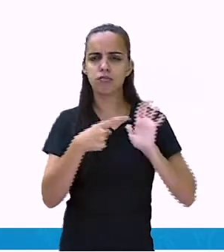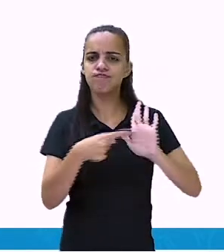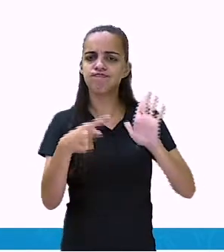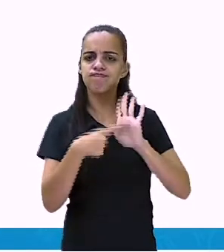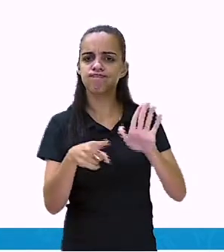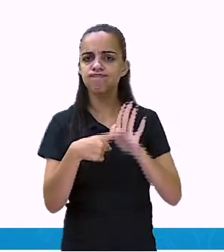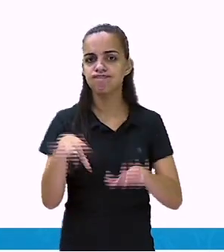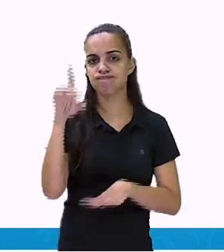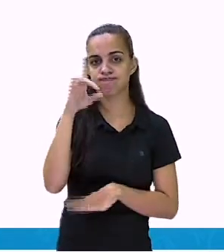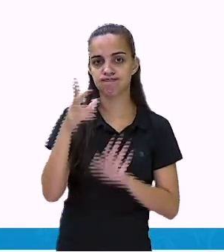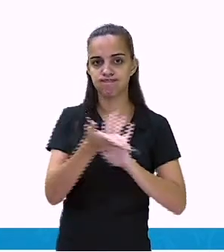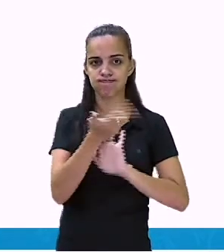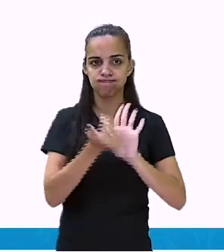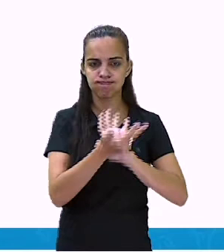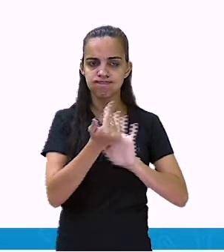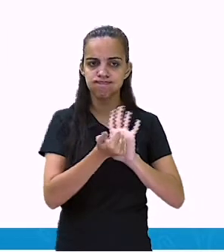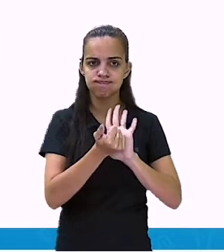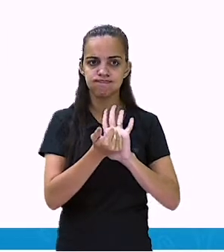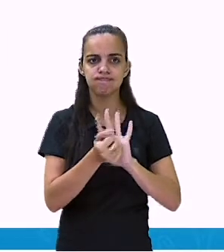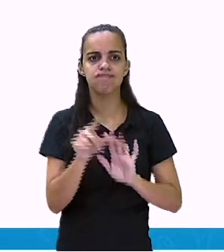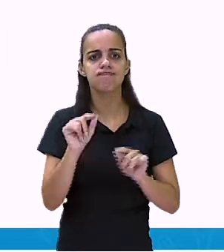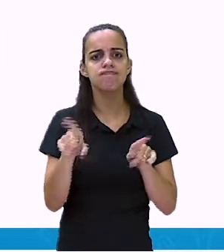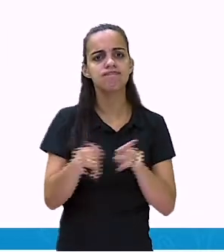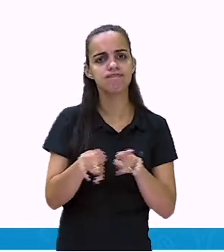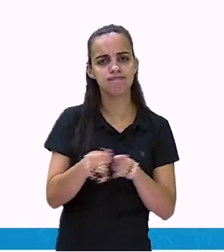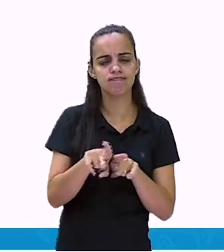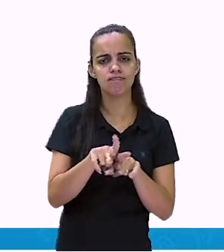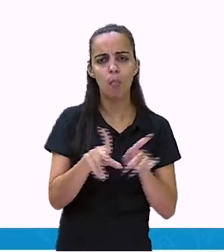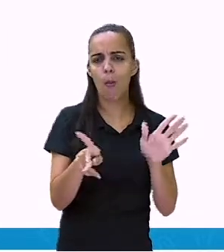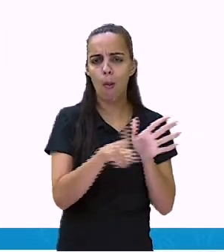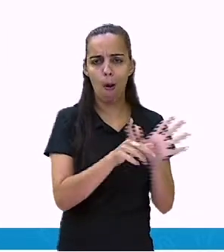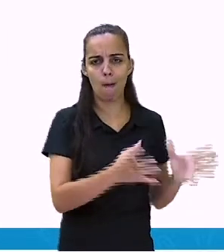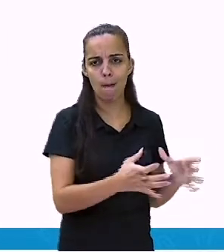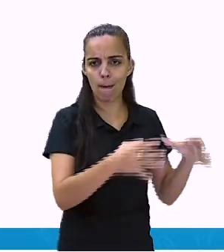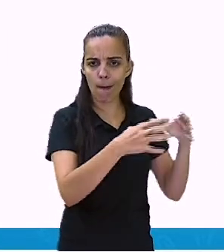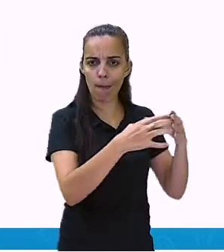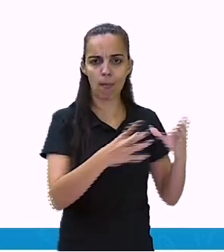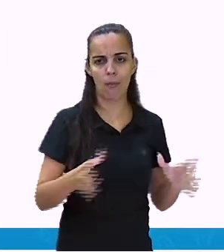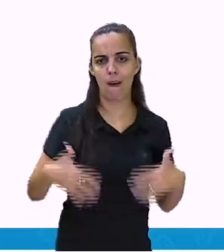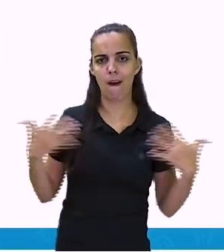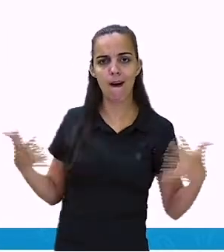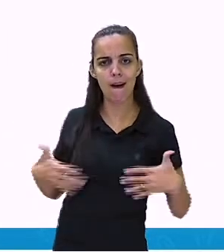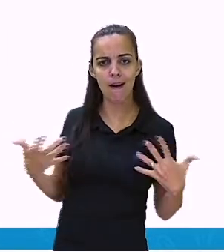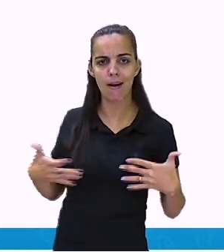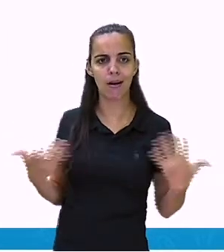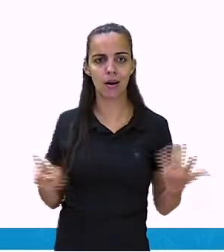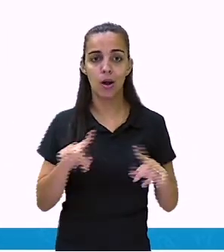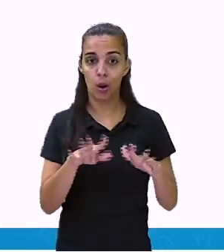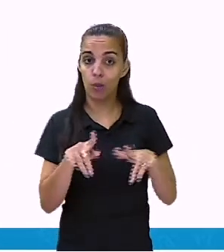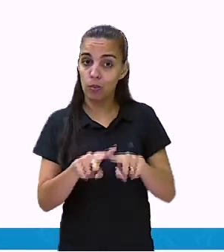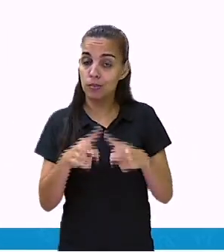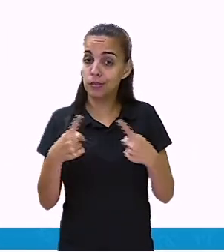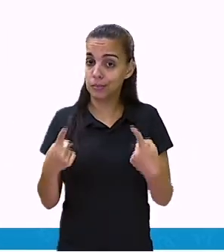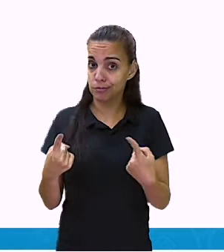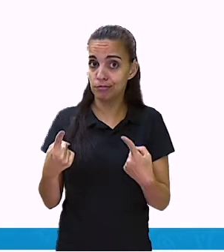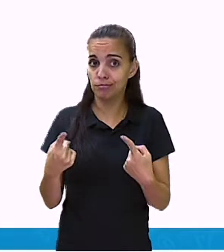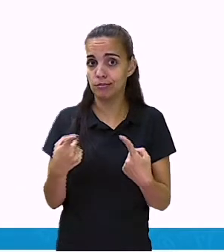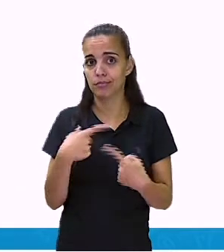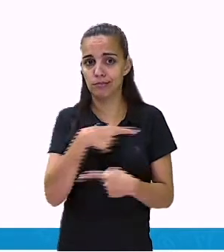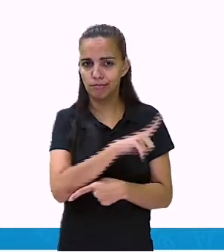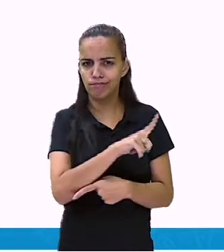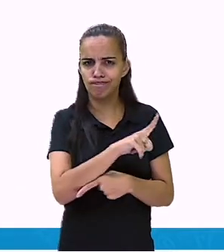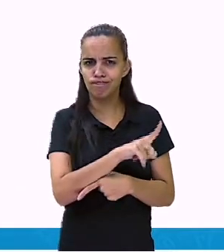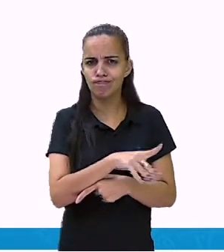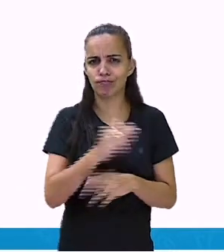seção desenho, também com um pacote de animações. No entanto,